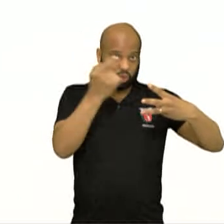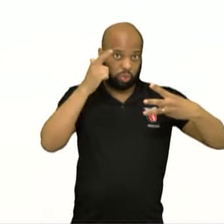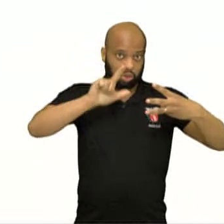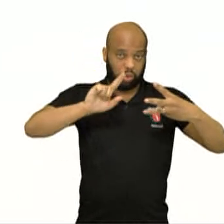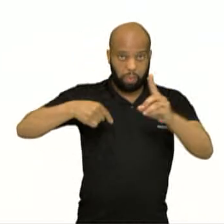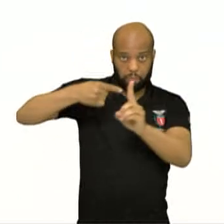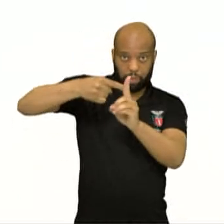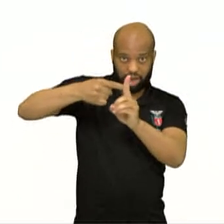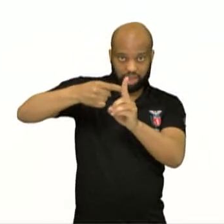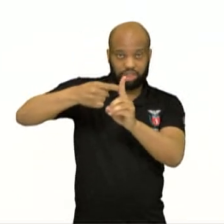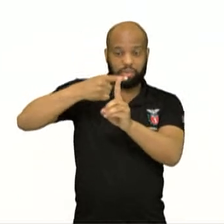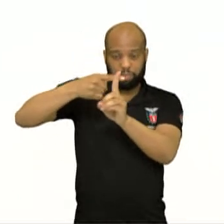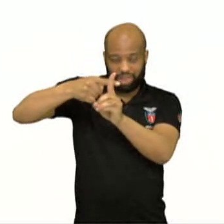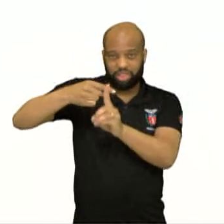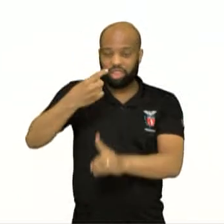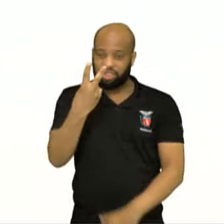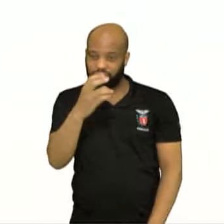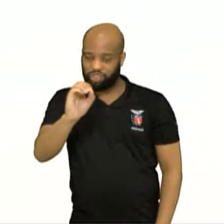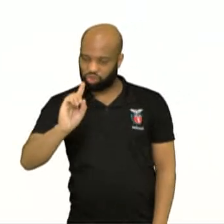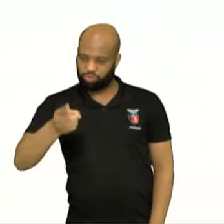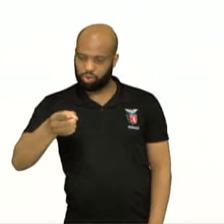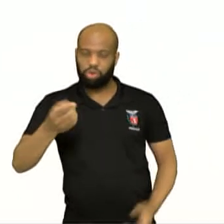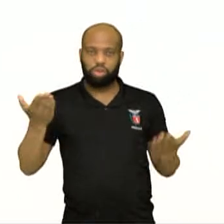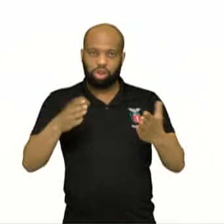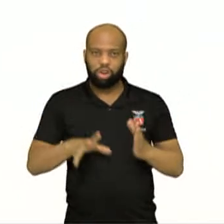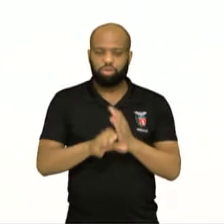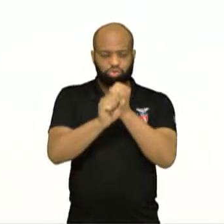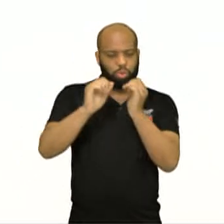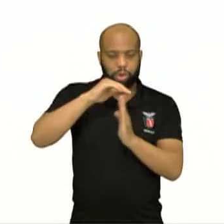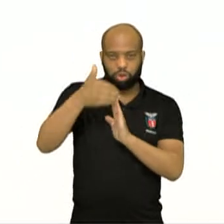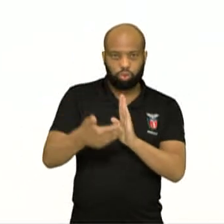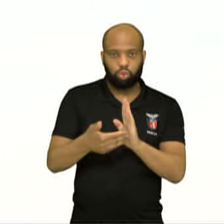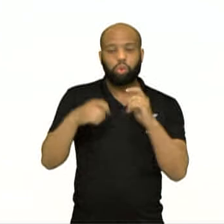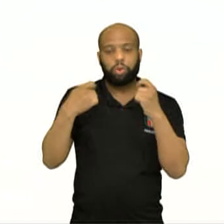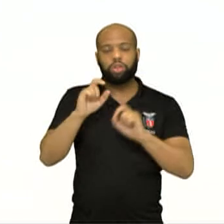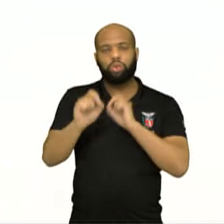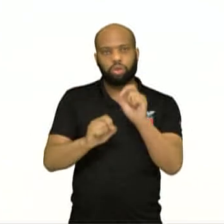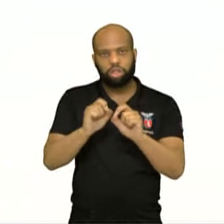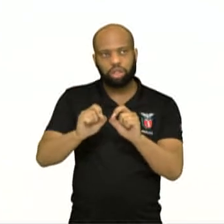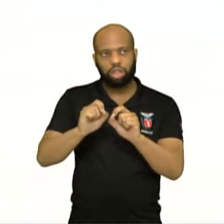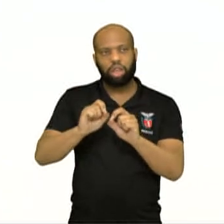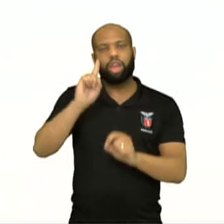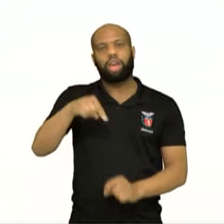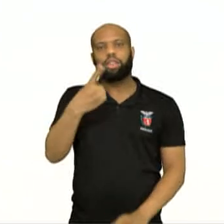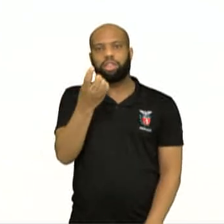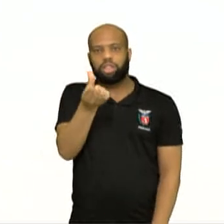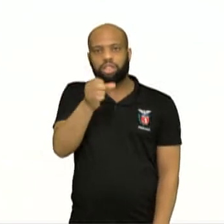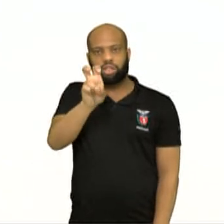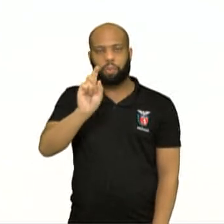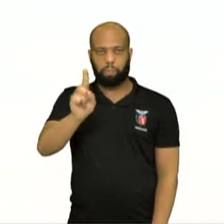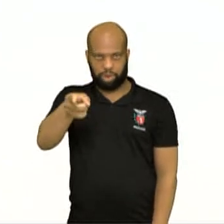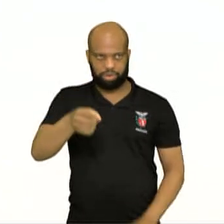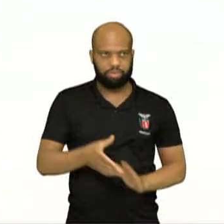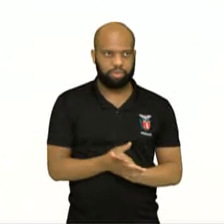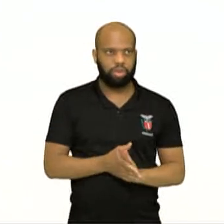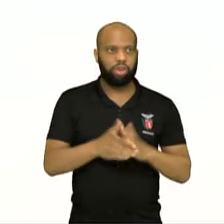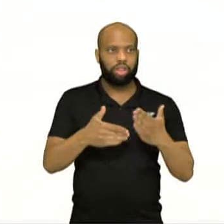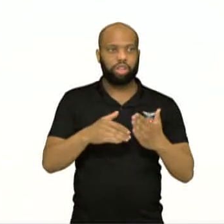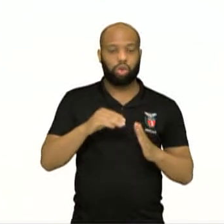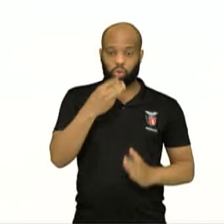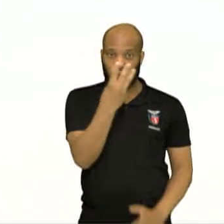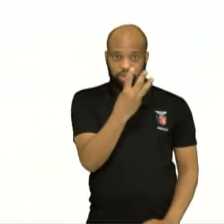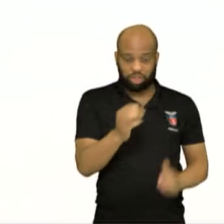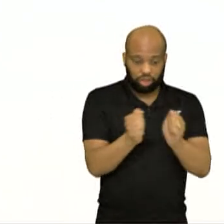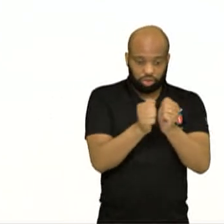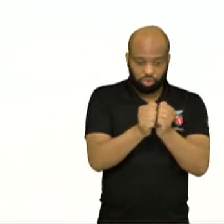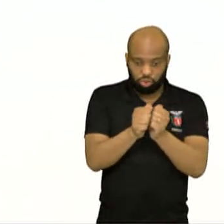20 mil, tá? Somando essas três situações, tem que dar quanto? O valor total do prêmio, 165 mil. Os três juntos vão